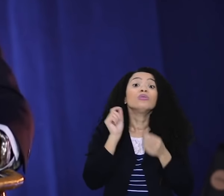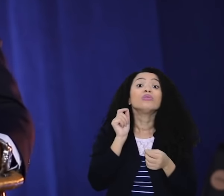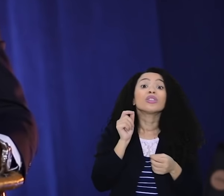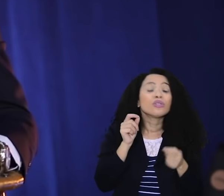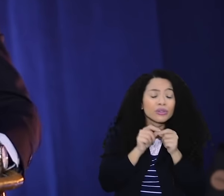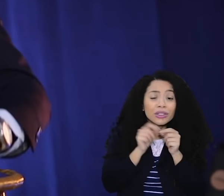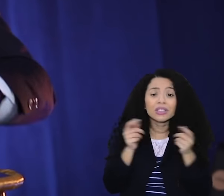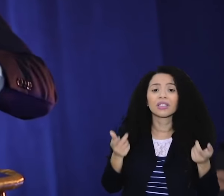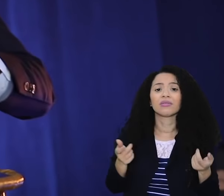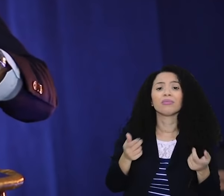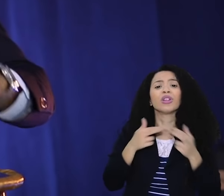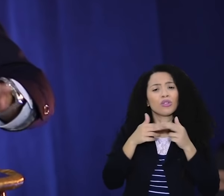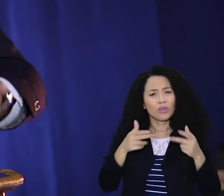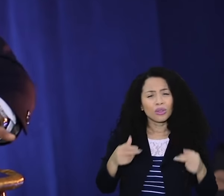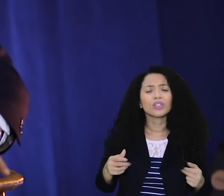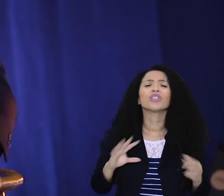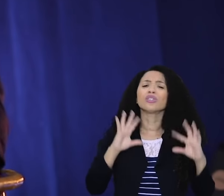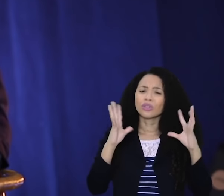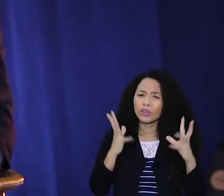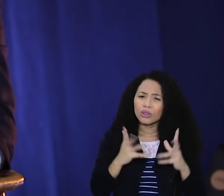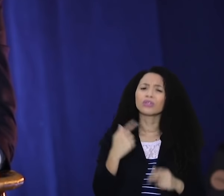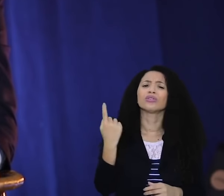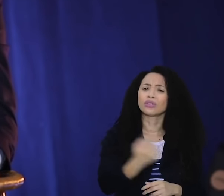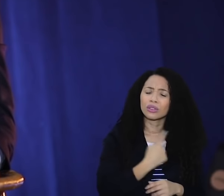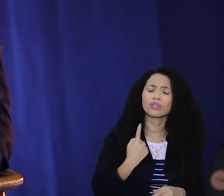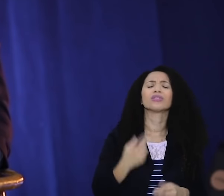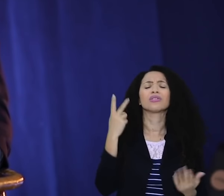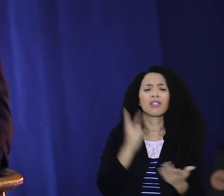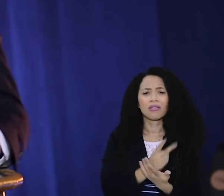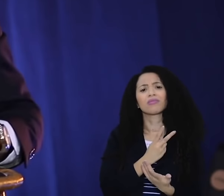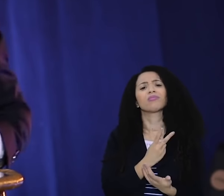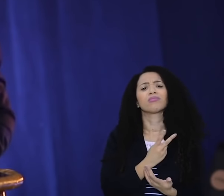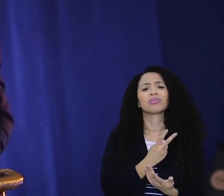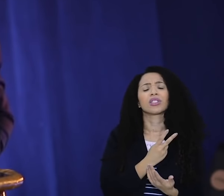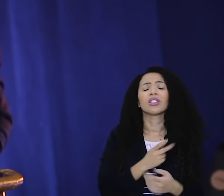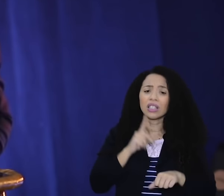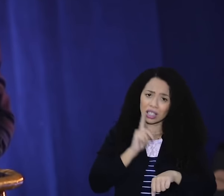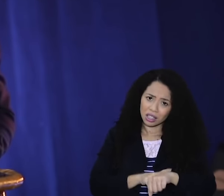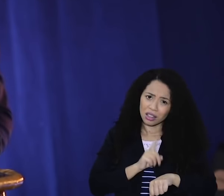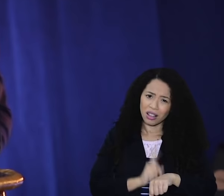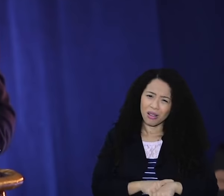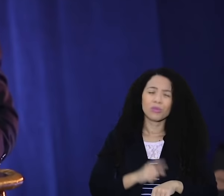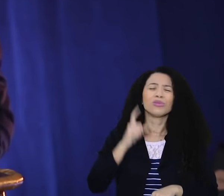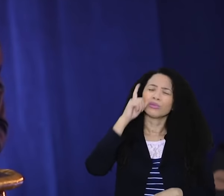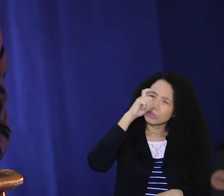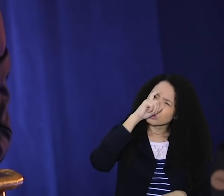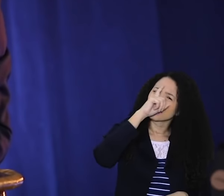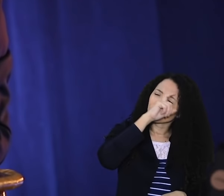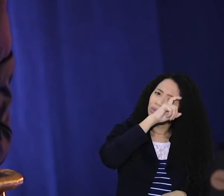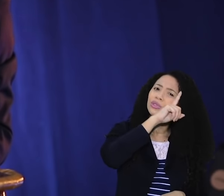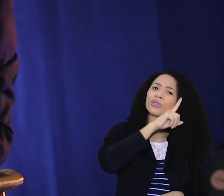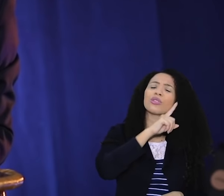por onde fazer. Isso é coisa que todo ser humano mortal passa por ela. E esse momento é muito